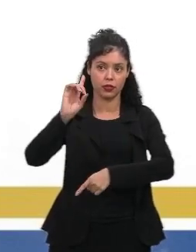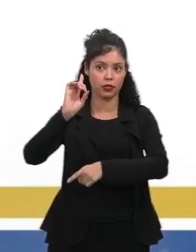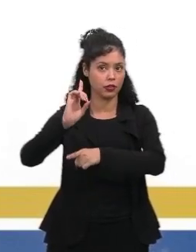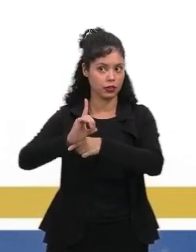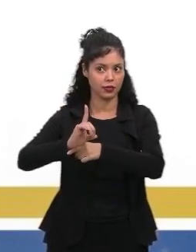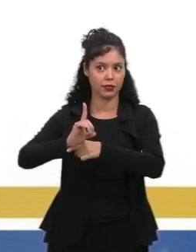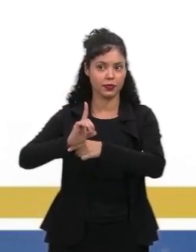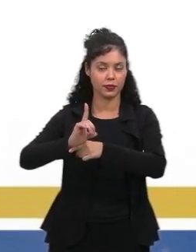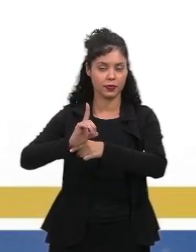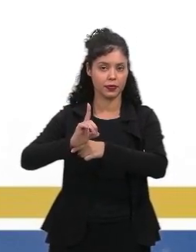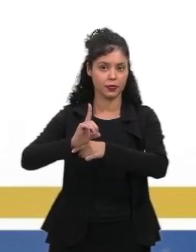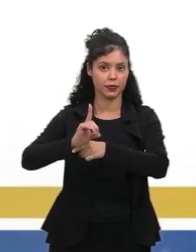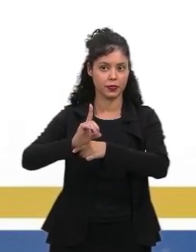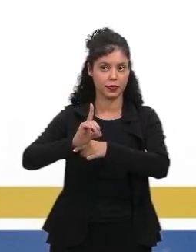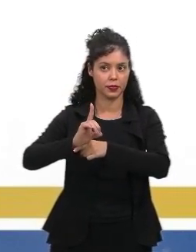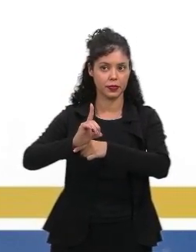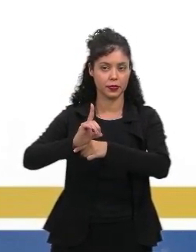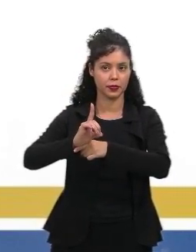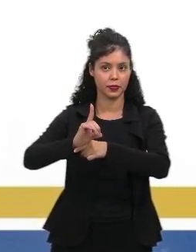alternativa letra